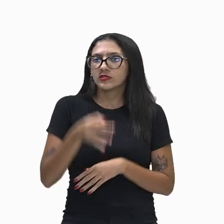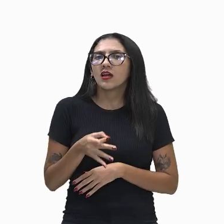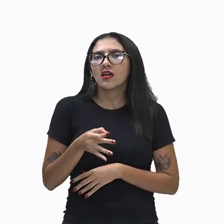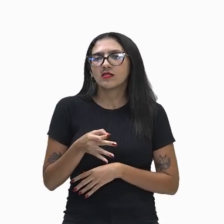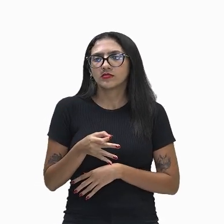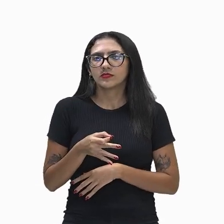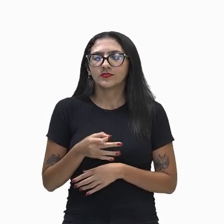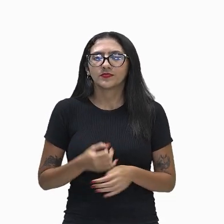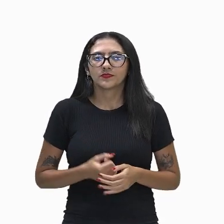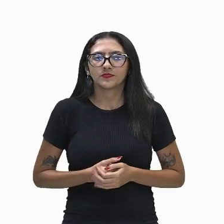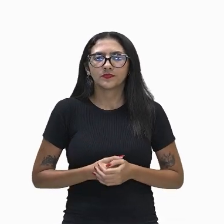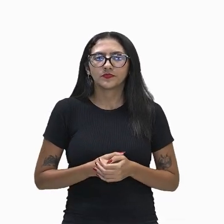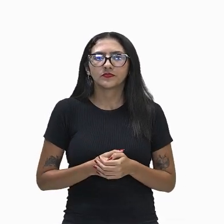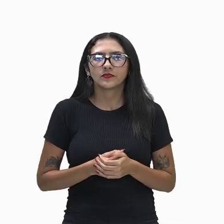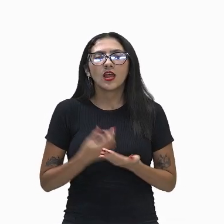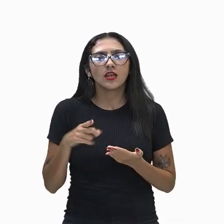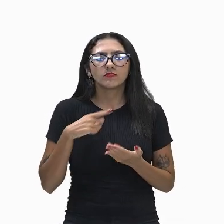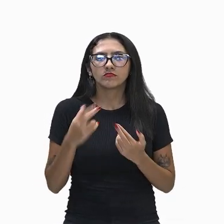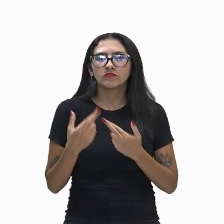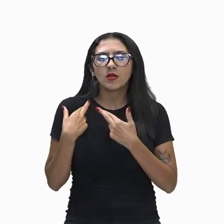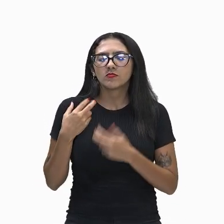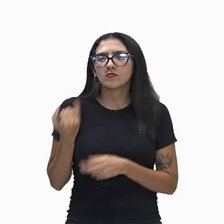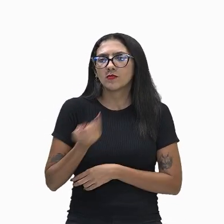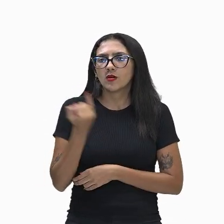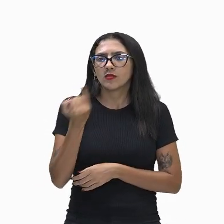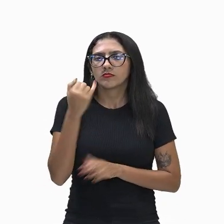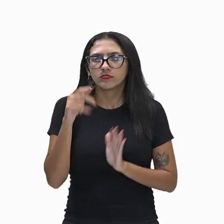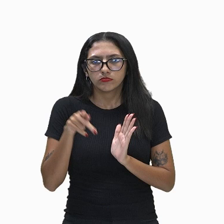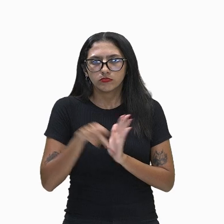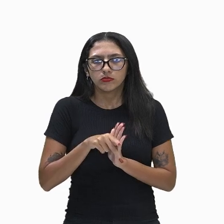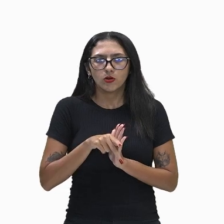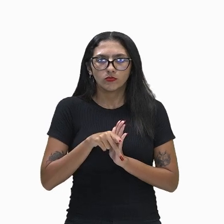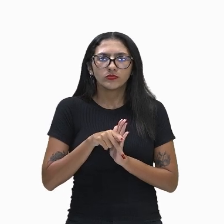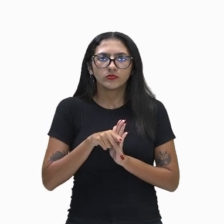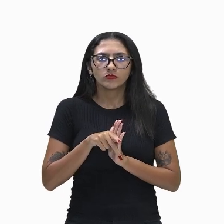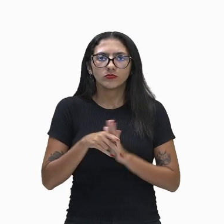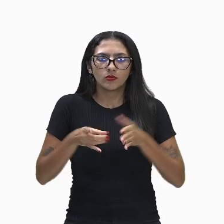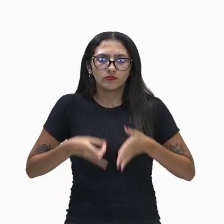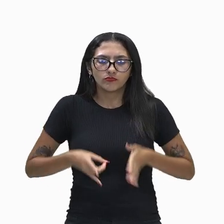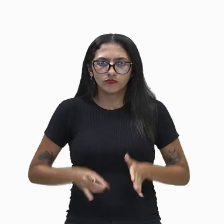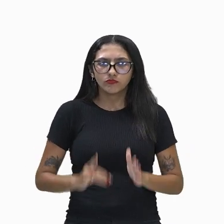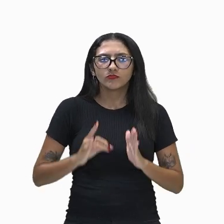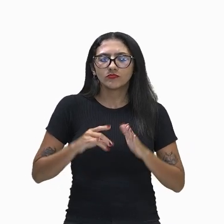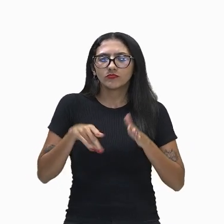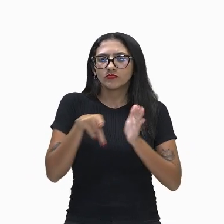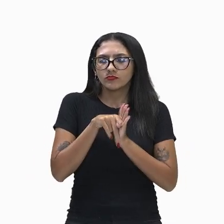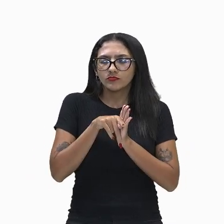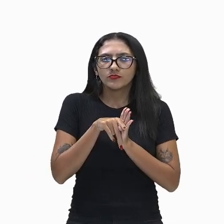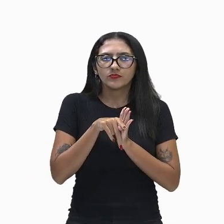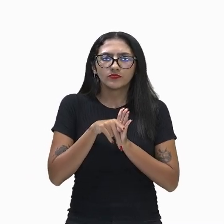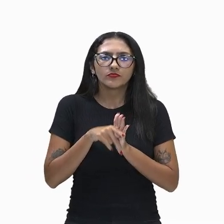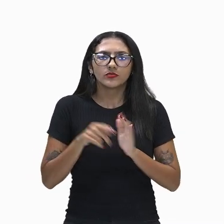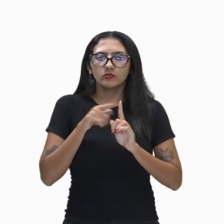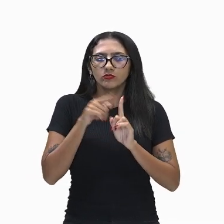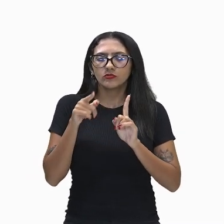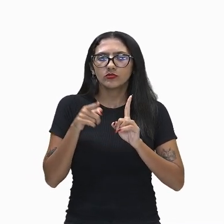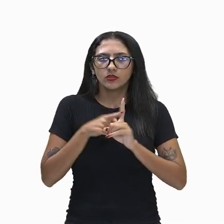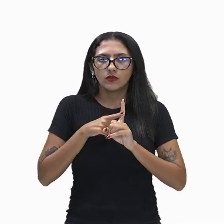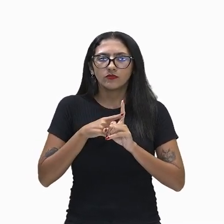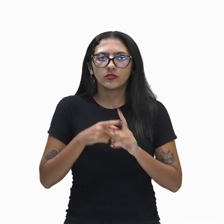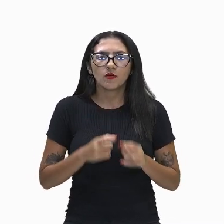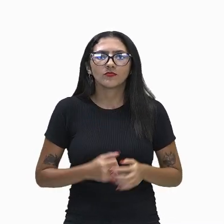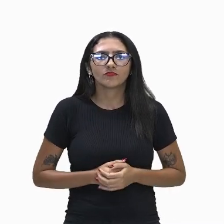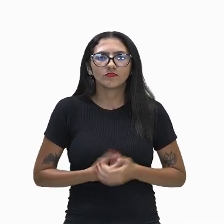Tá? Esse seria um papel importantíssimo realizado, né, uma função primordial realizada por esse hormônio no fenômeno